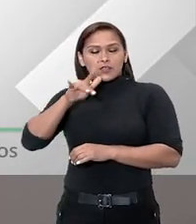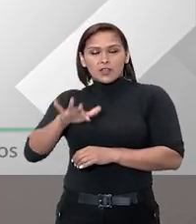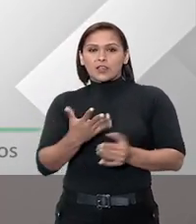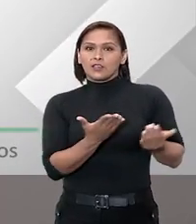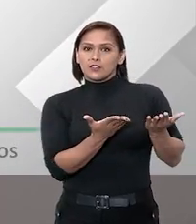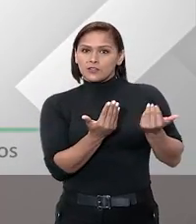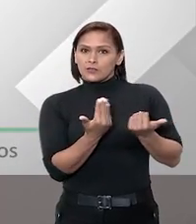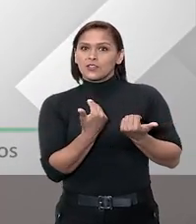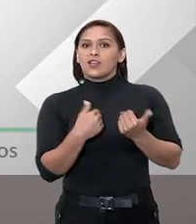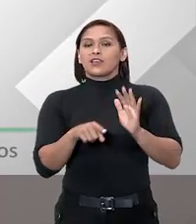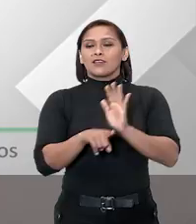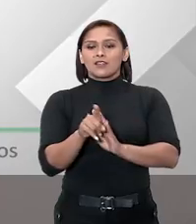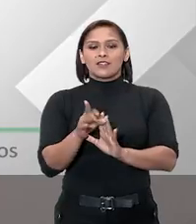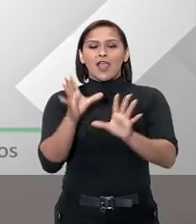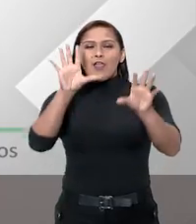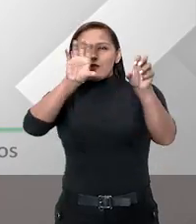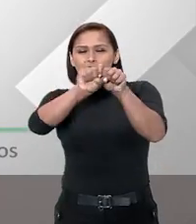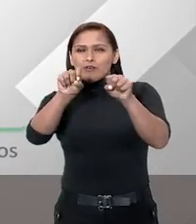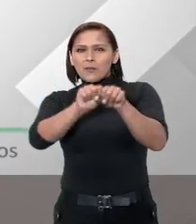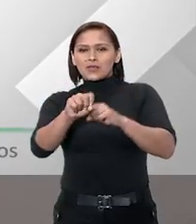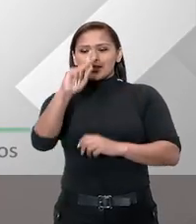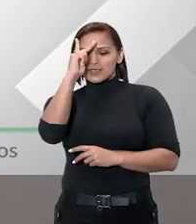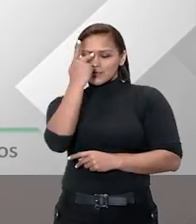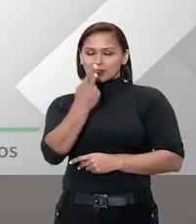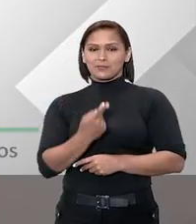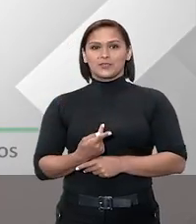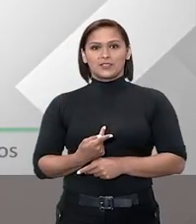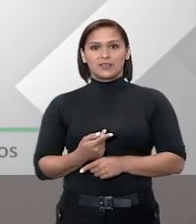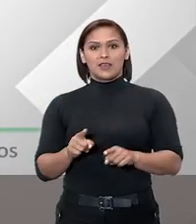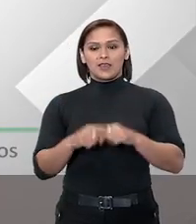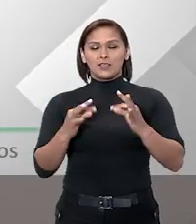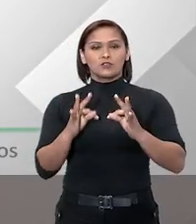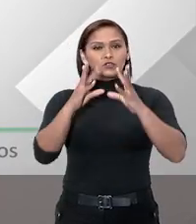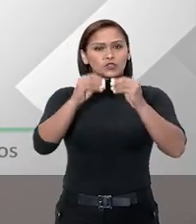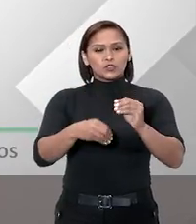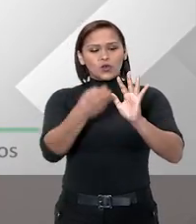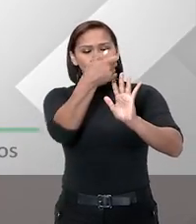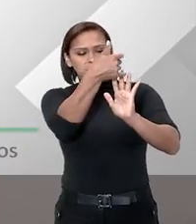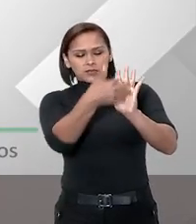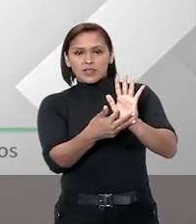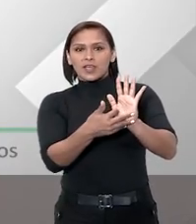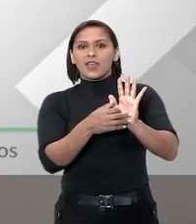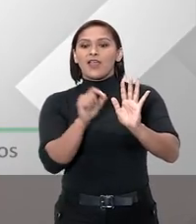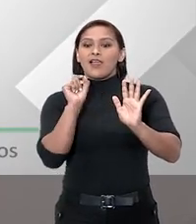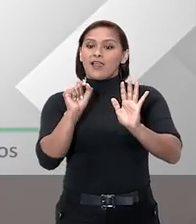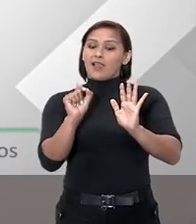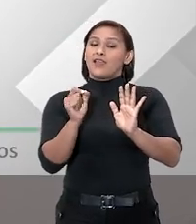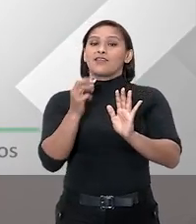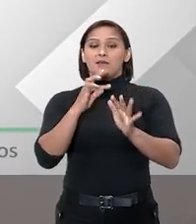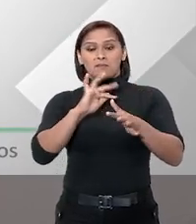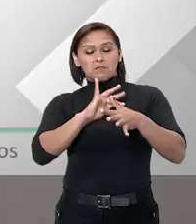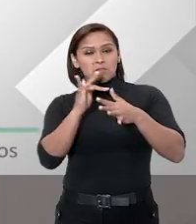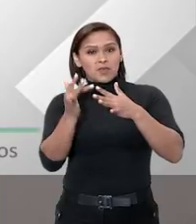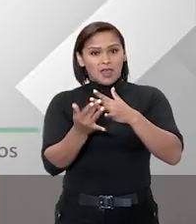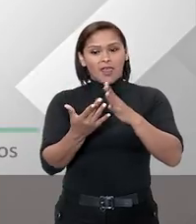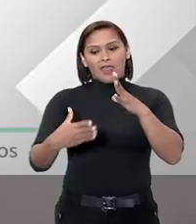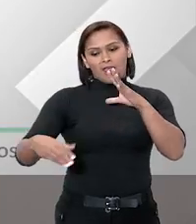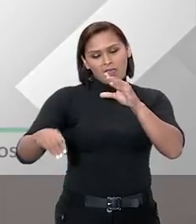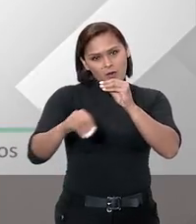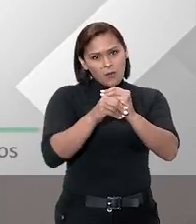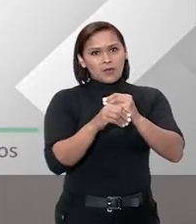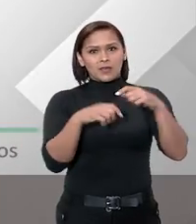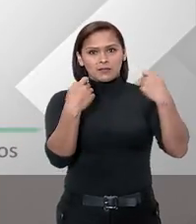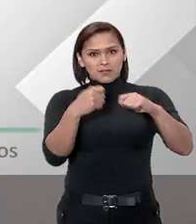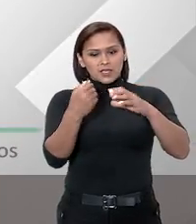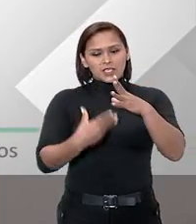criança ou adolescente que está em formação de personalidade. Então, diante de tudo isso, e aí a minha rede é muito integrada e deve